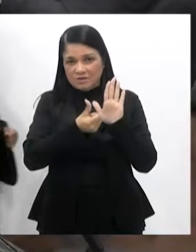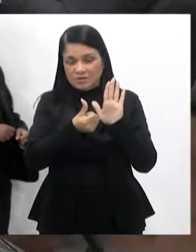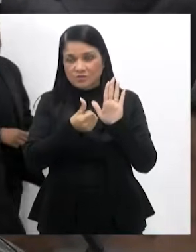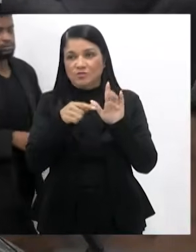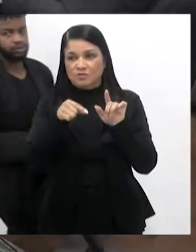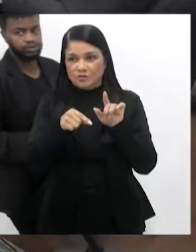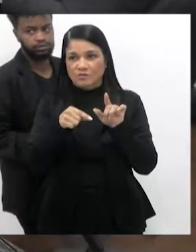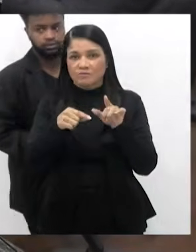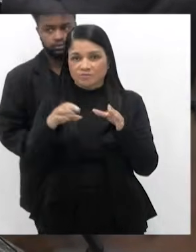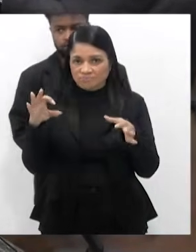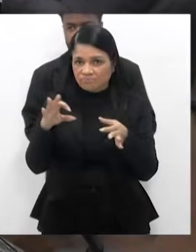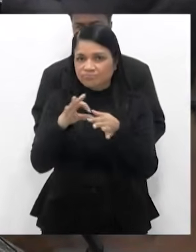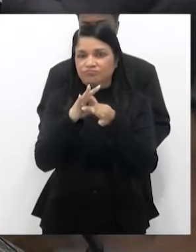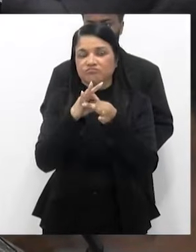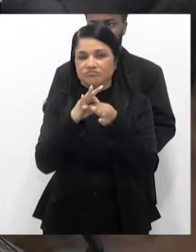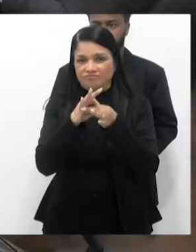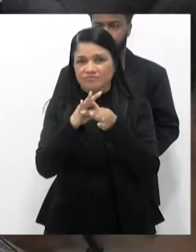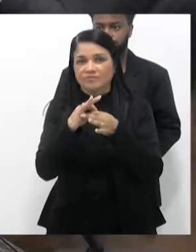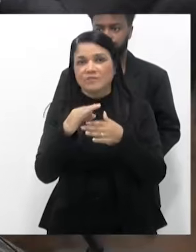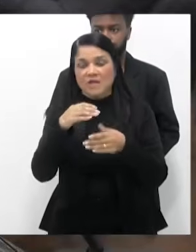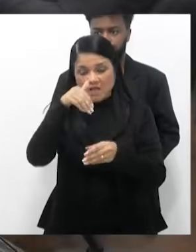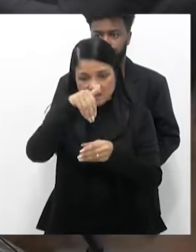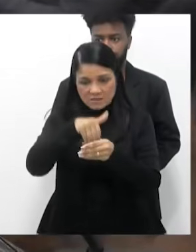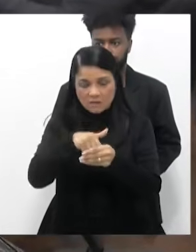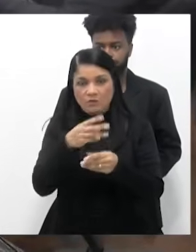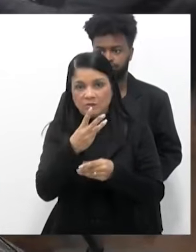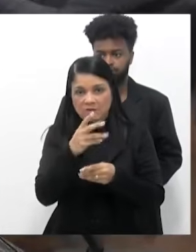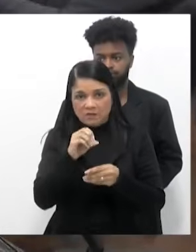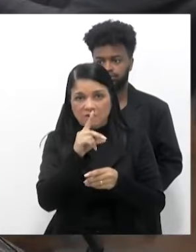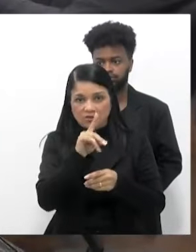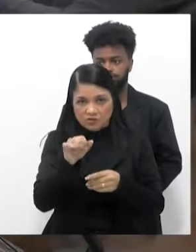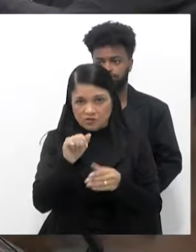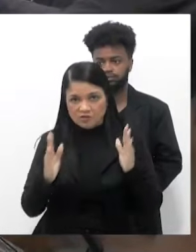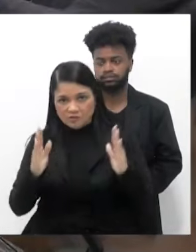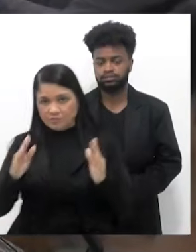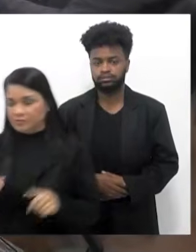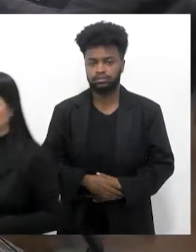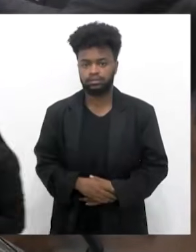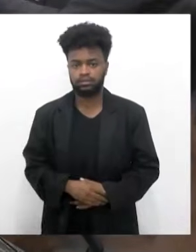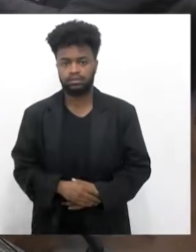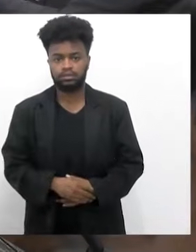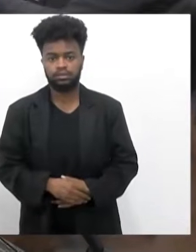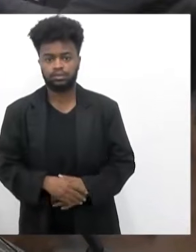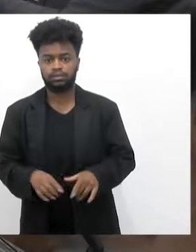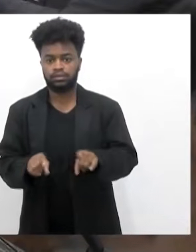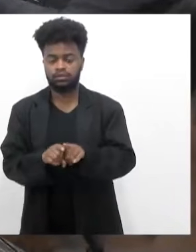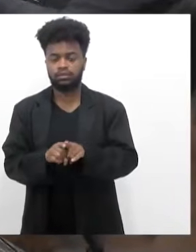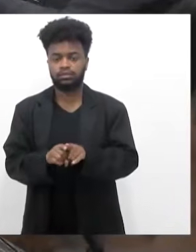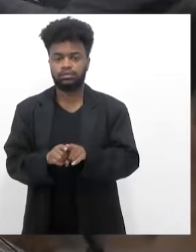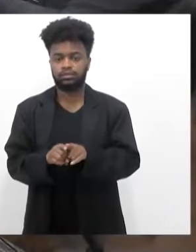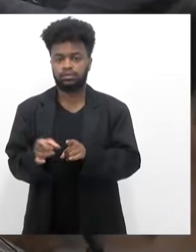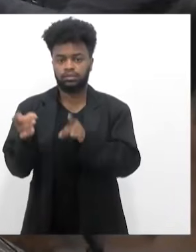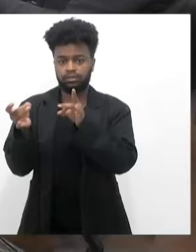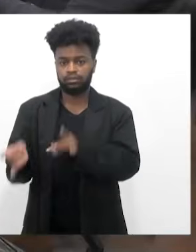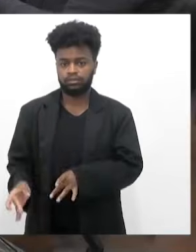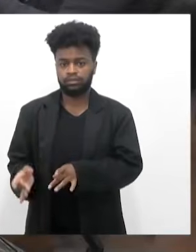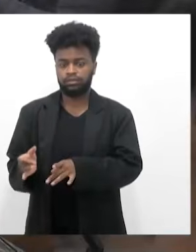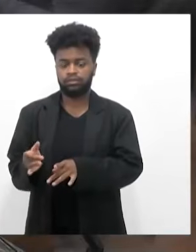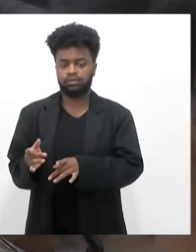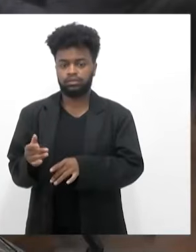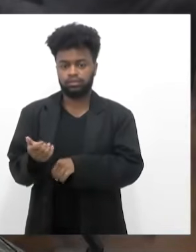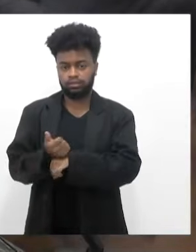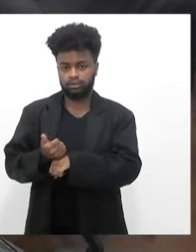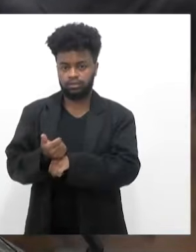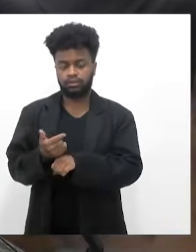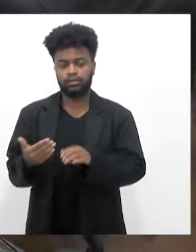é a eleição em 30 dias. Em 30 e, dias, E a a desincompatibilização É 30 será dias.